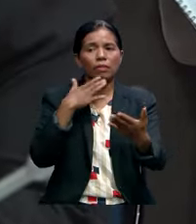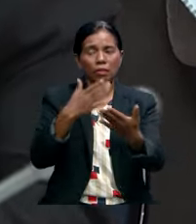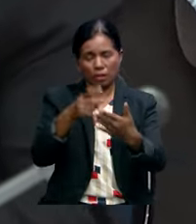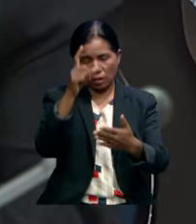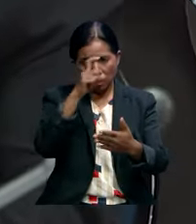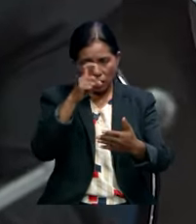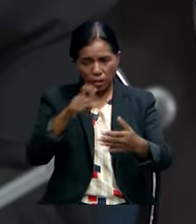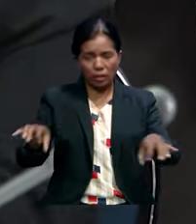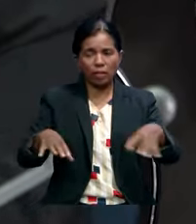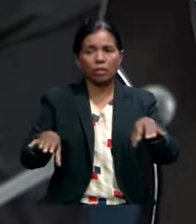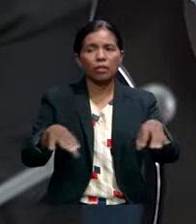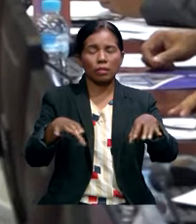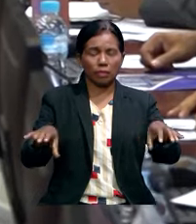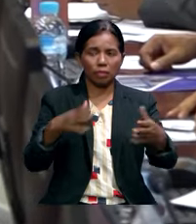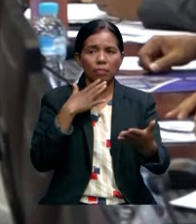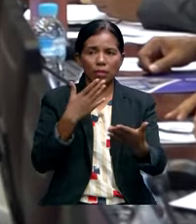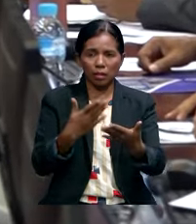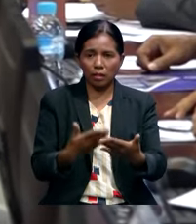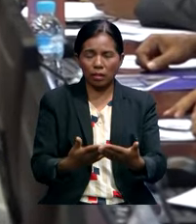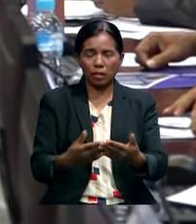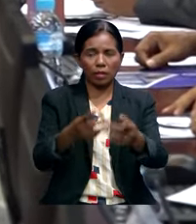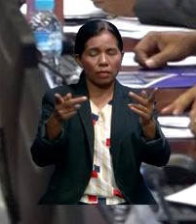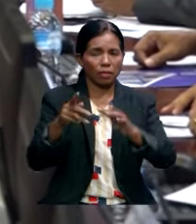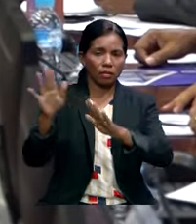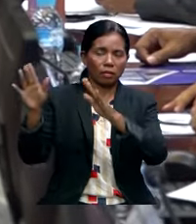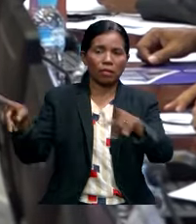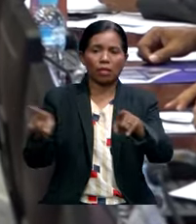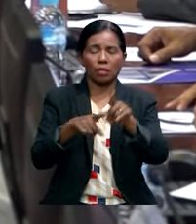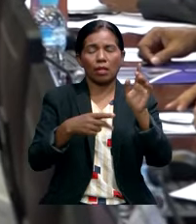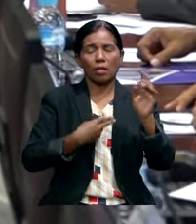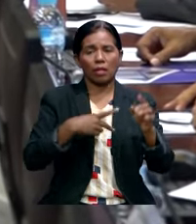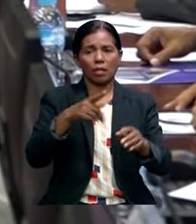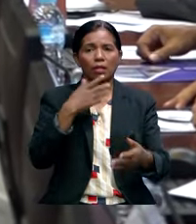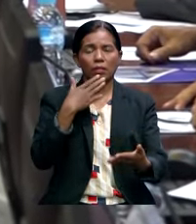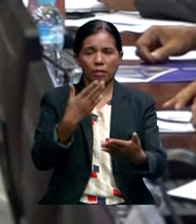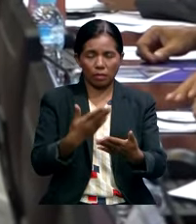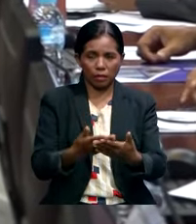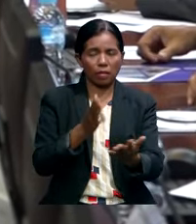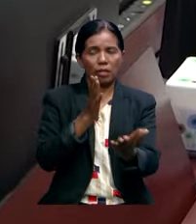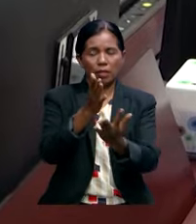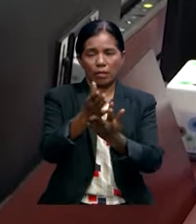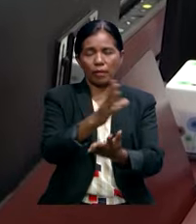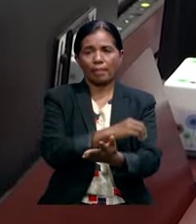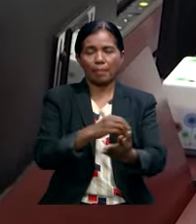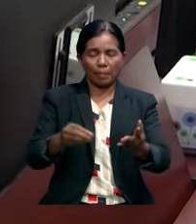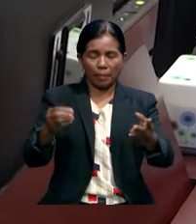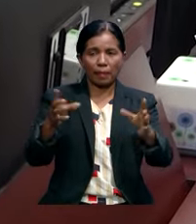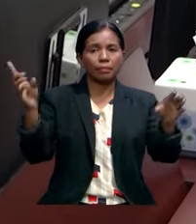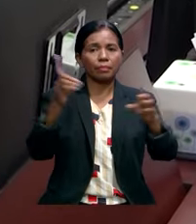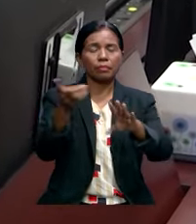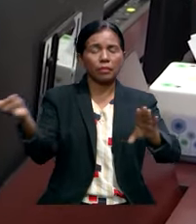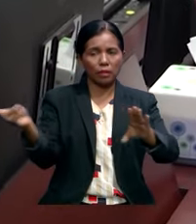formação profissional, prestação de serviço e áreas remotas, comportamento diagno, assiduidade, diploma nebe defini kata promoção